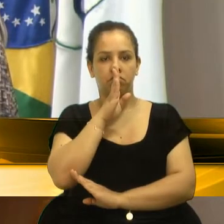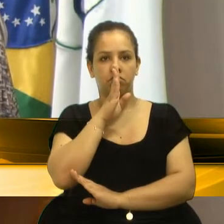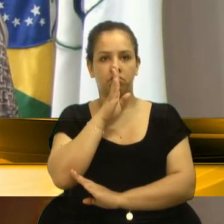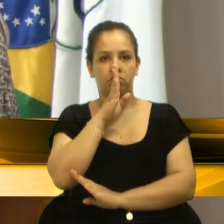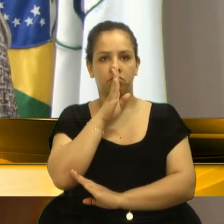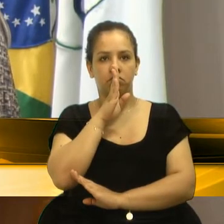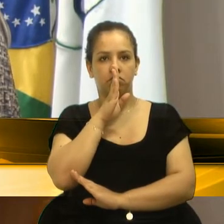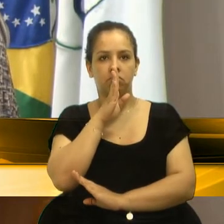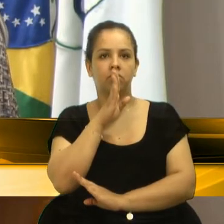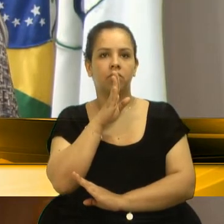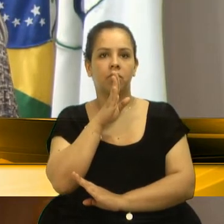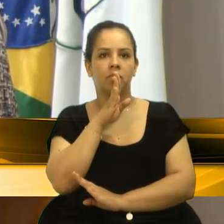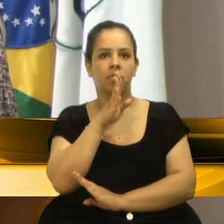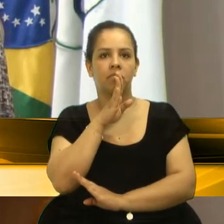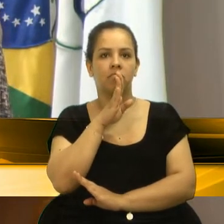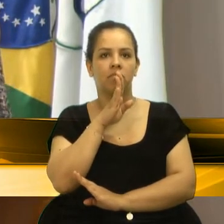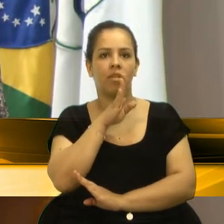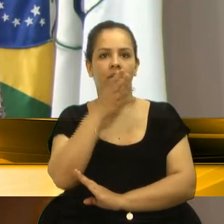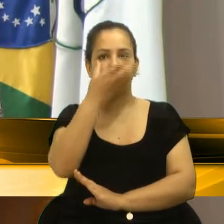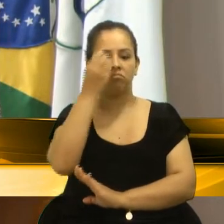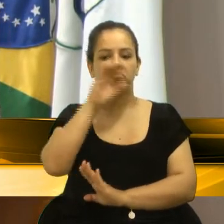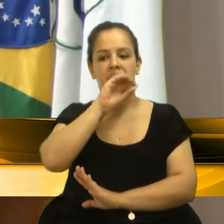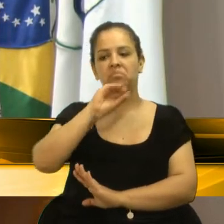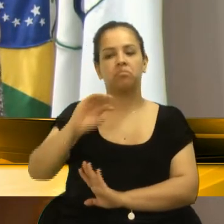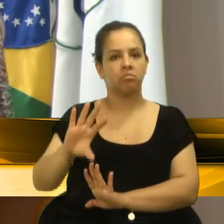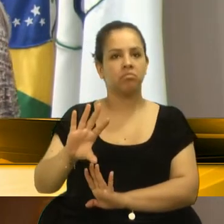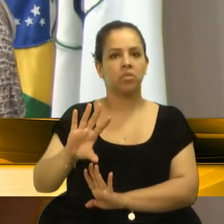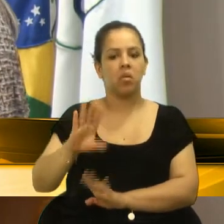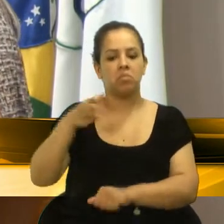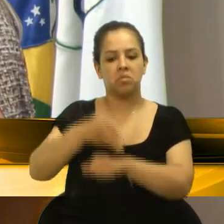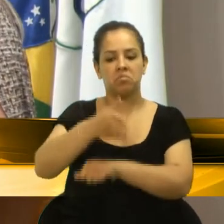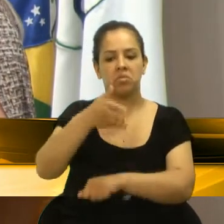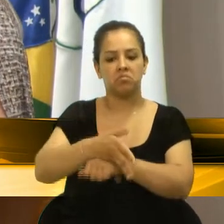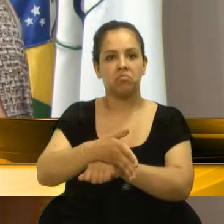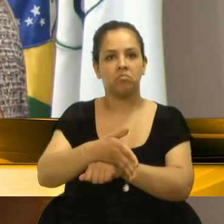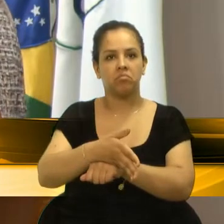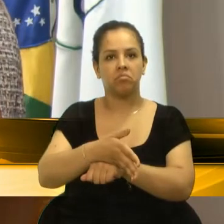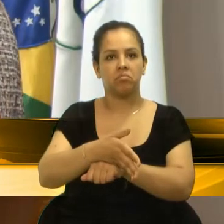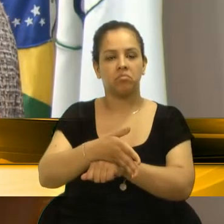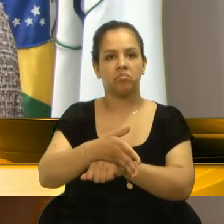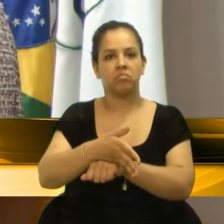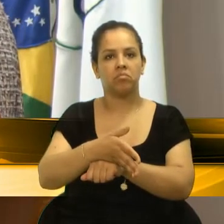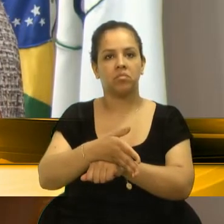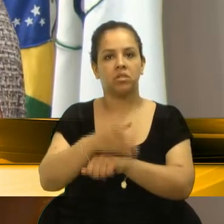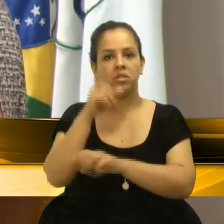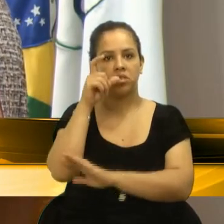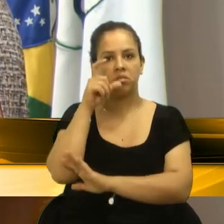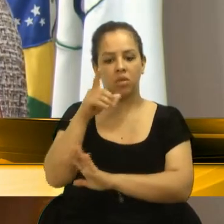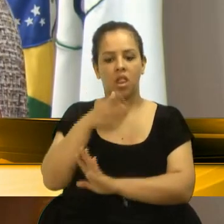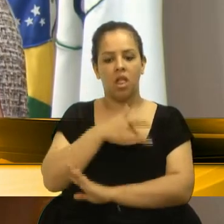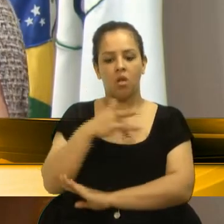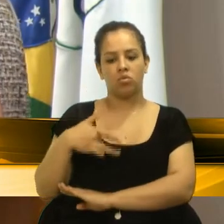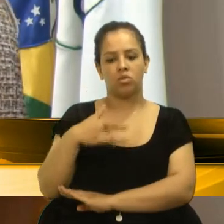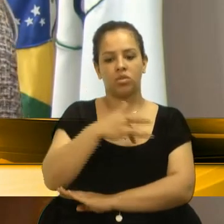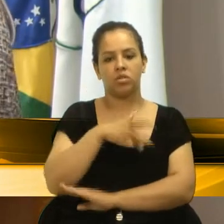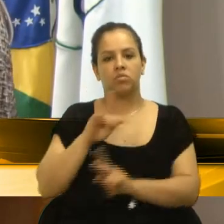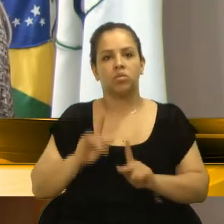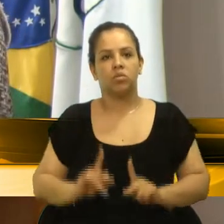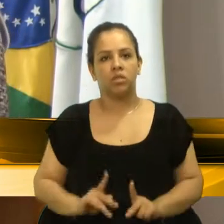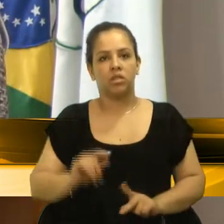e ignorou sua participação na garantia à atenção à saúde da população